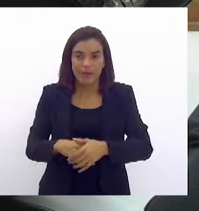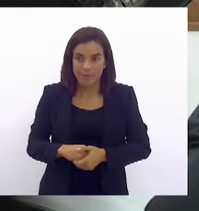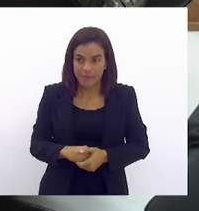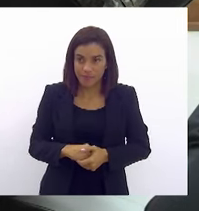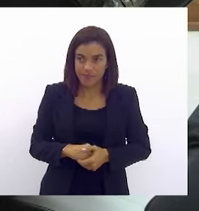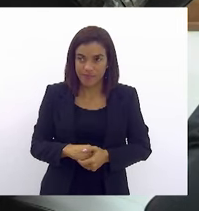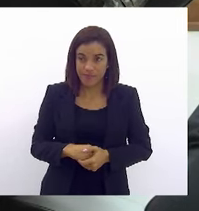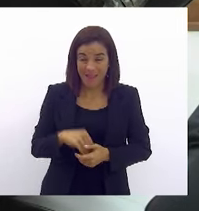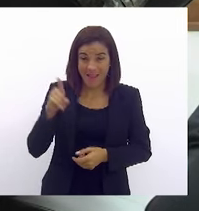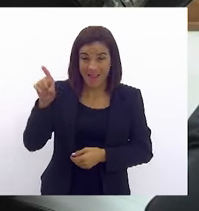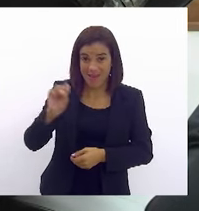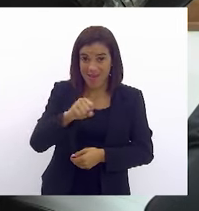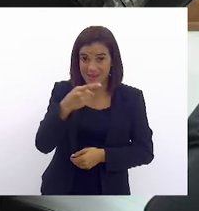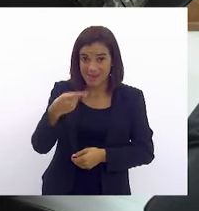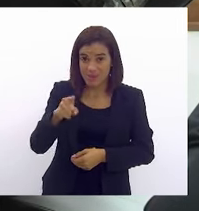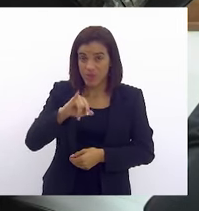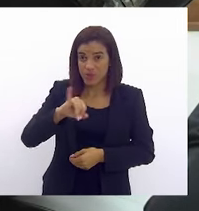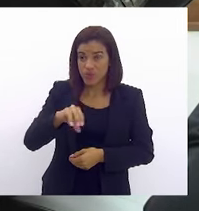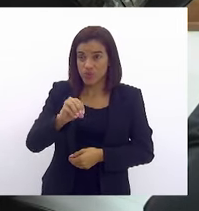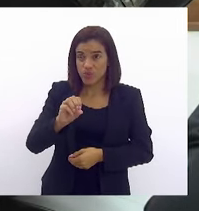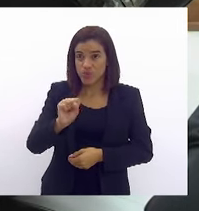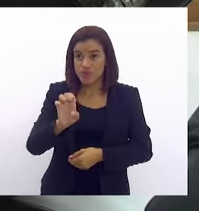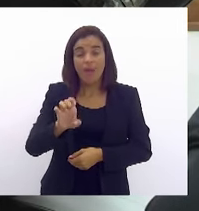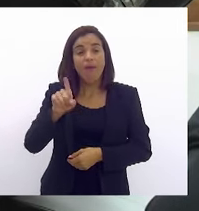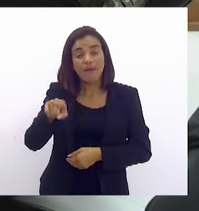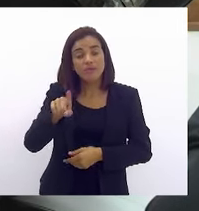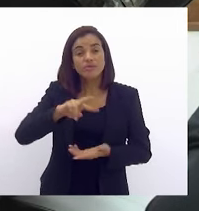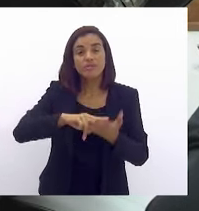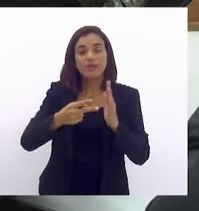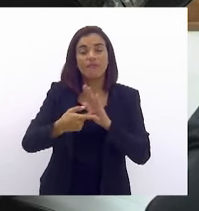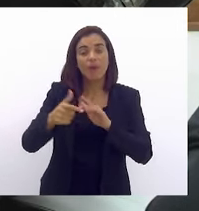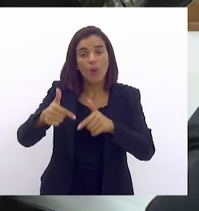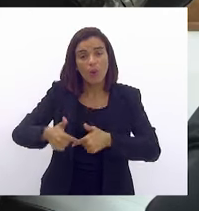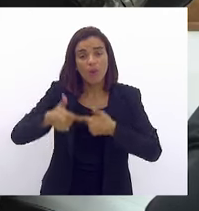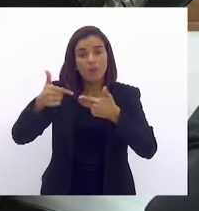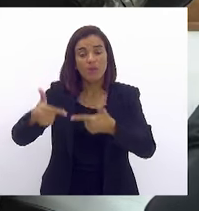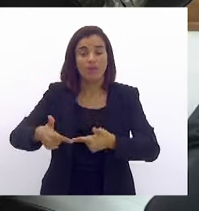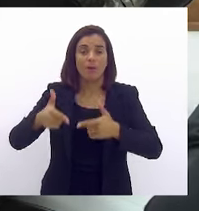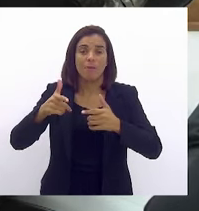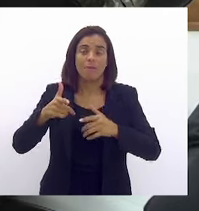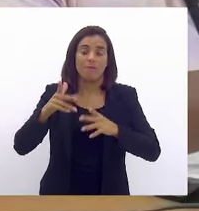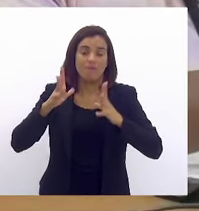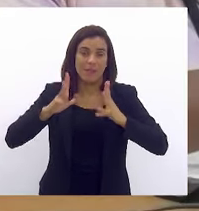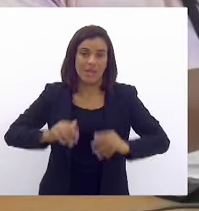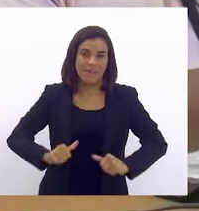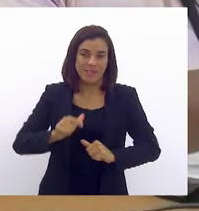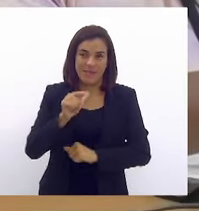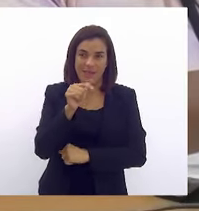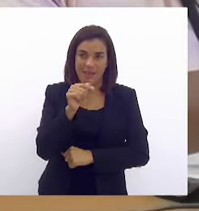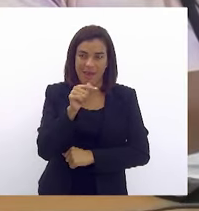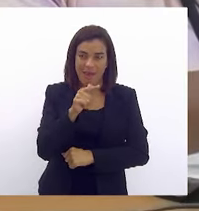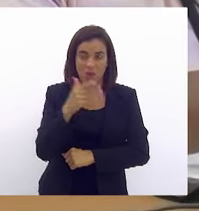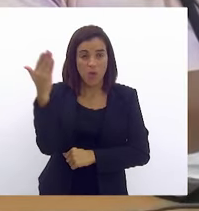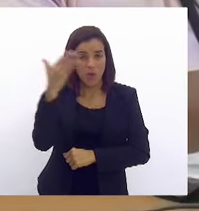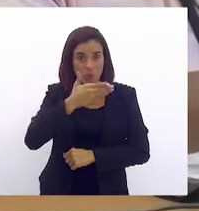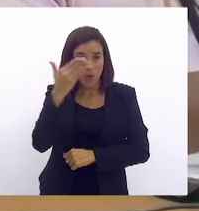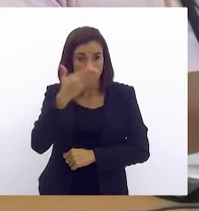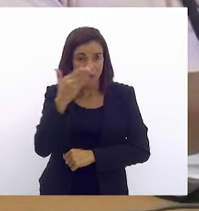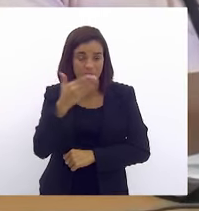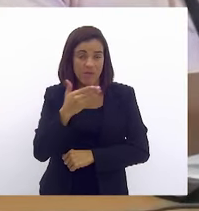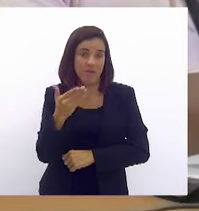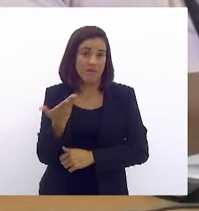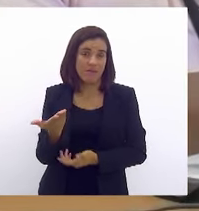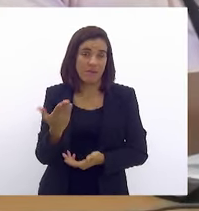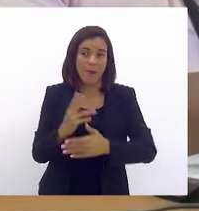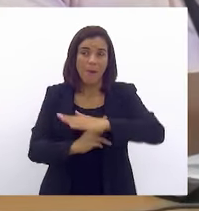lá em São José... Isso é efeito do trabalho que eles fizeram de tratamento das águas. Eu nunca vi isso, eu em cima da ponte de Bambuí, eu consegui olhar o